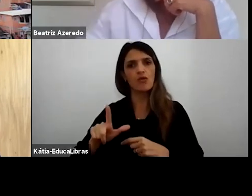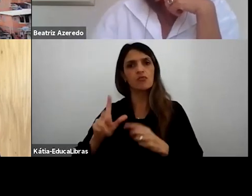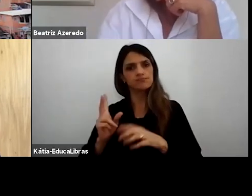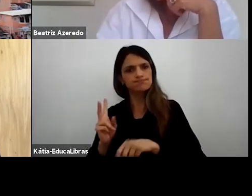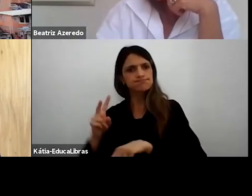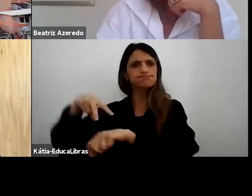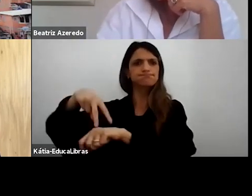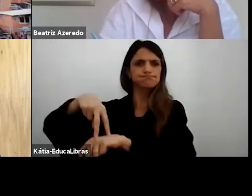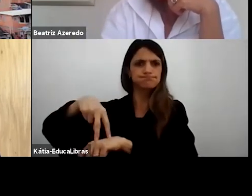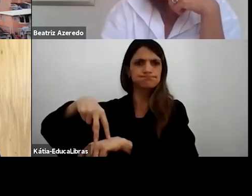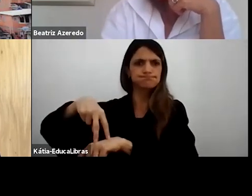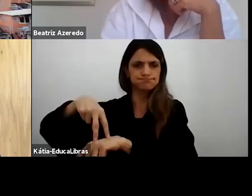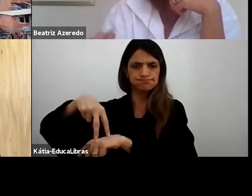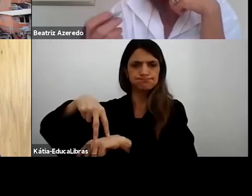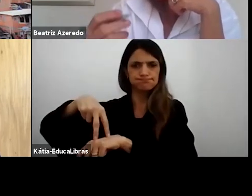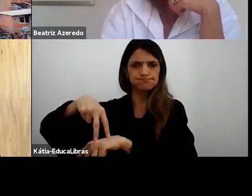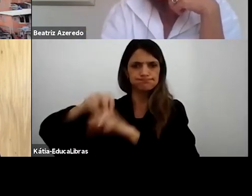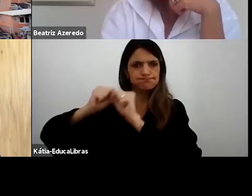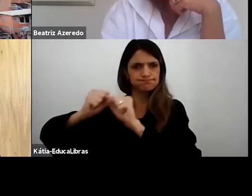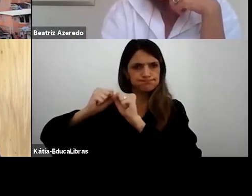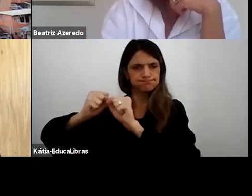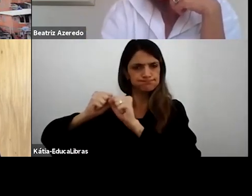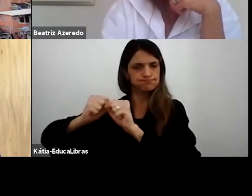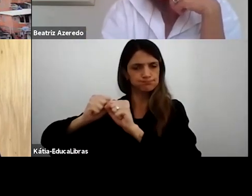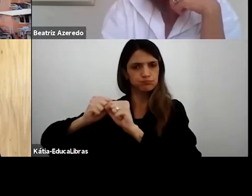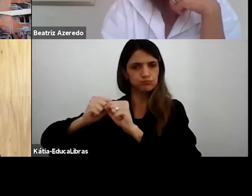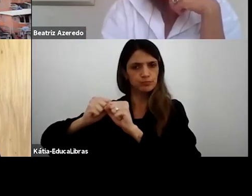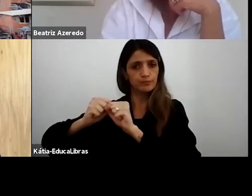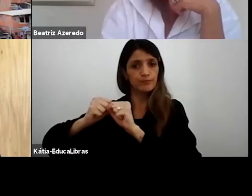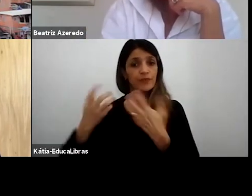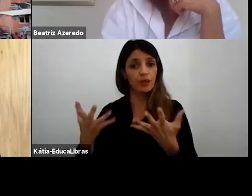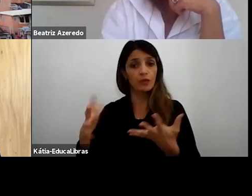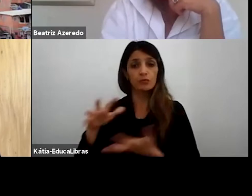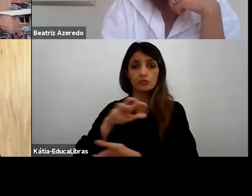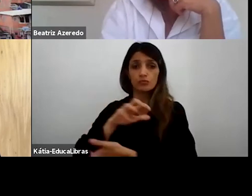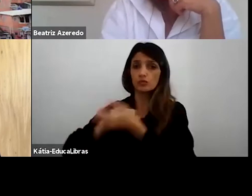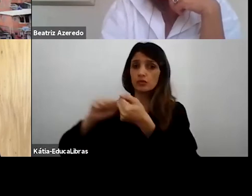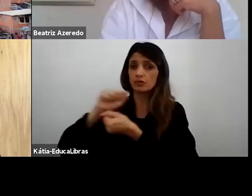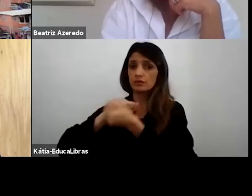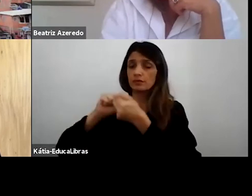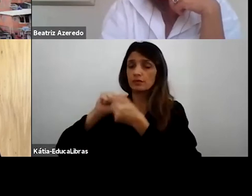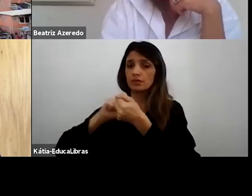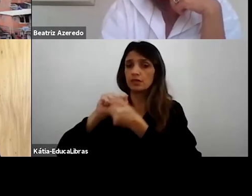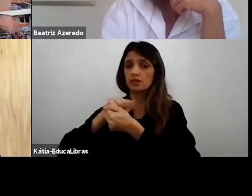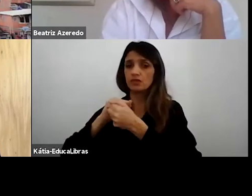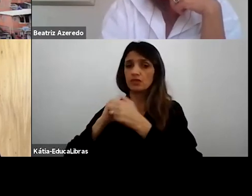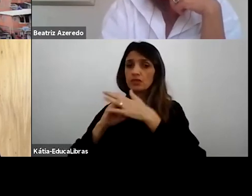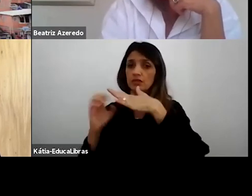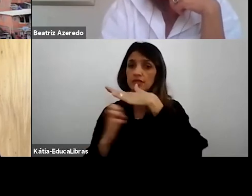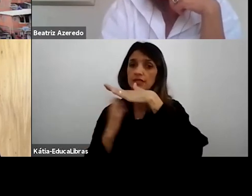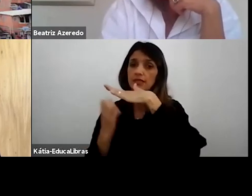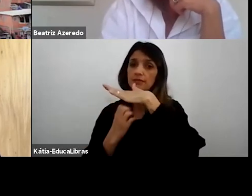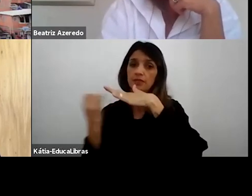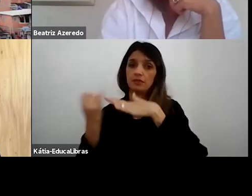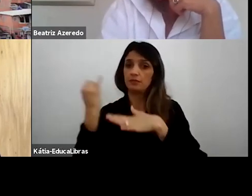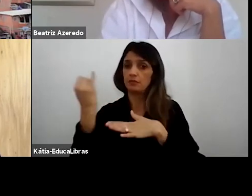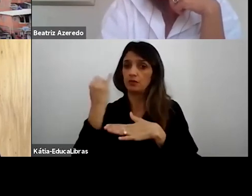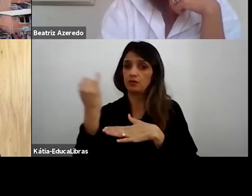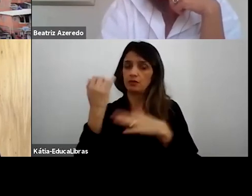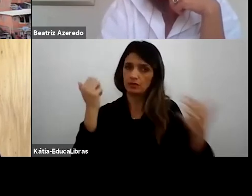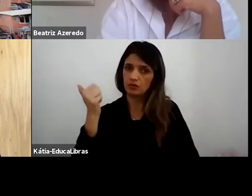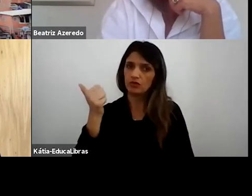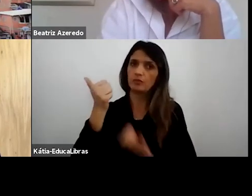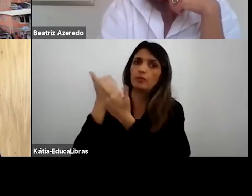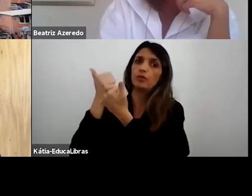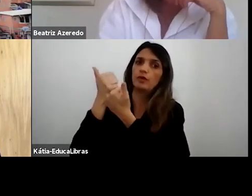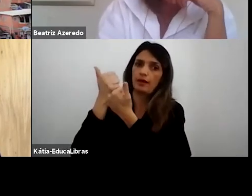civil. Então, eu acho que essa questão da sustentabilidade das organizações sociais é muito importante, dar esse tipo de apoio,